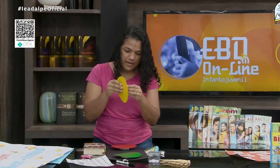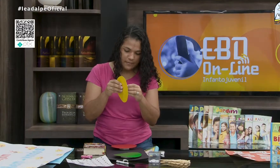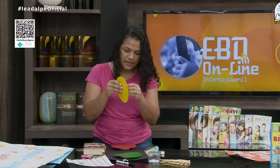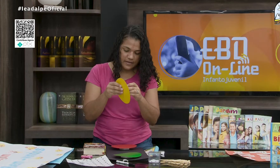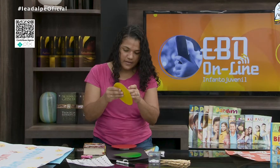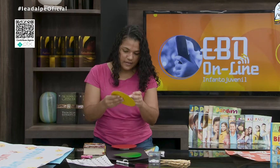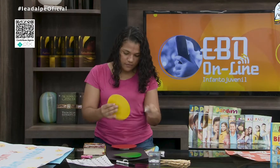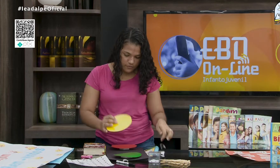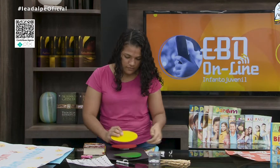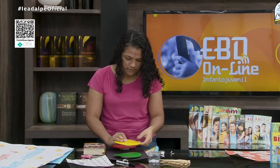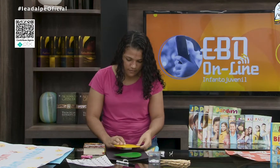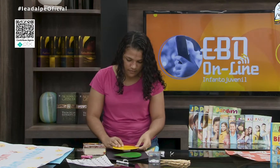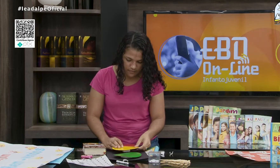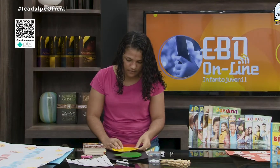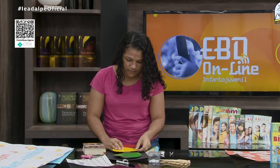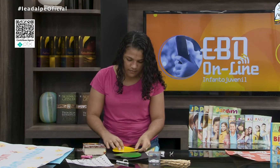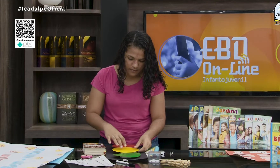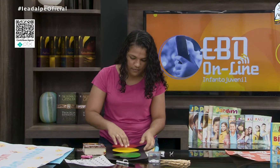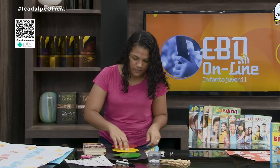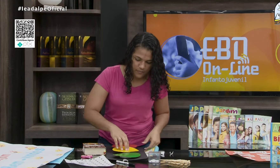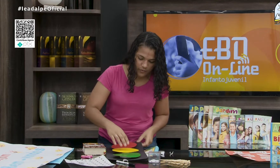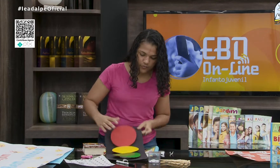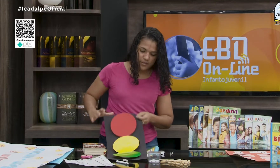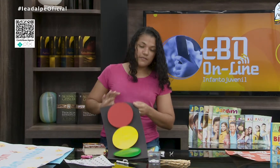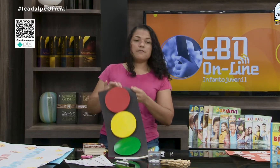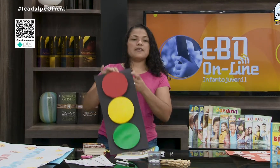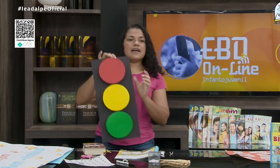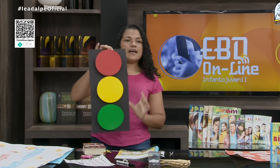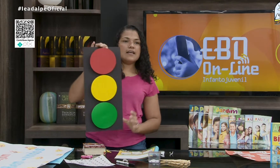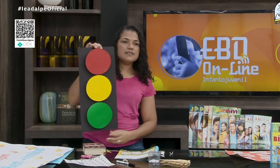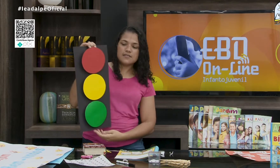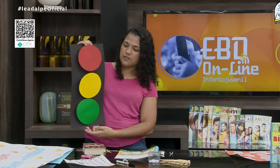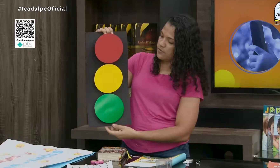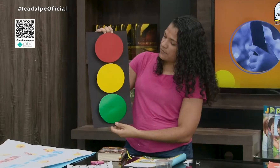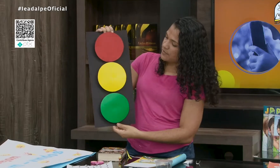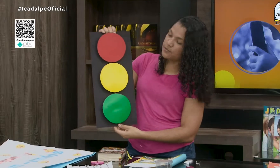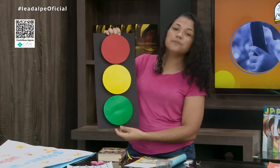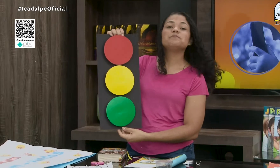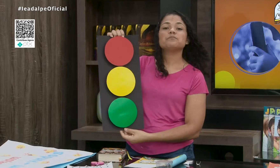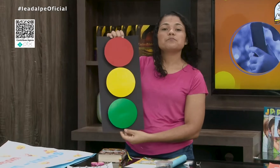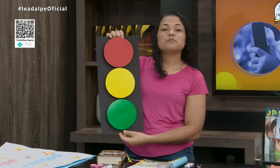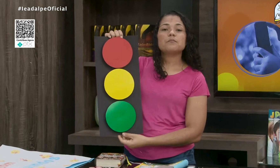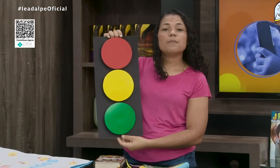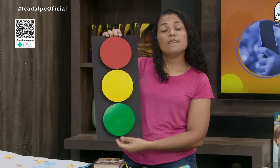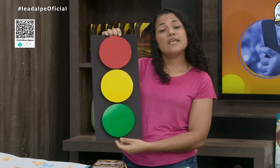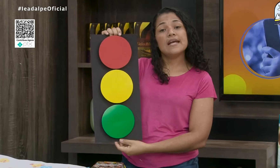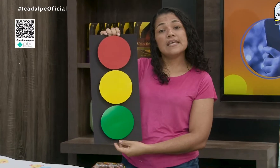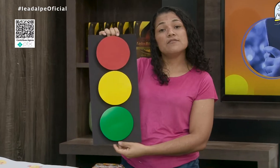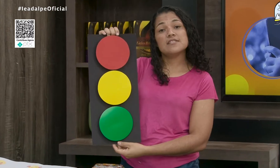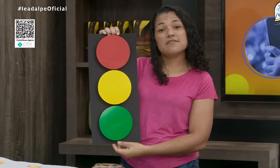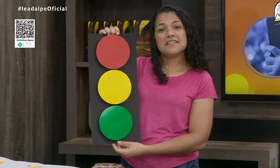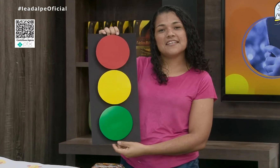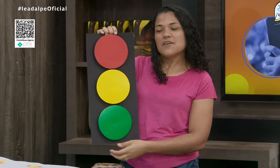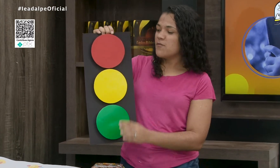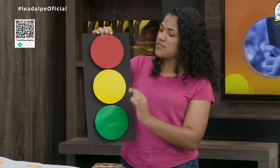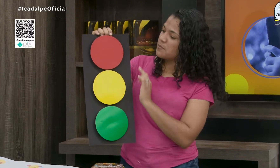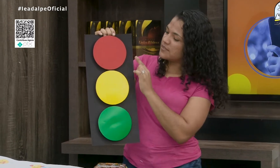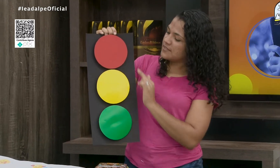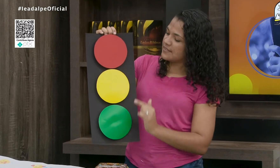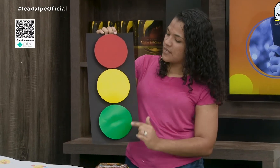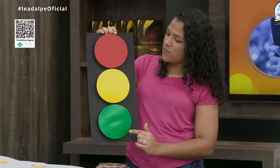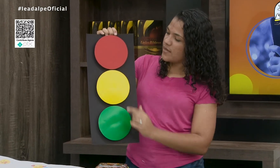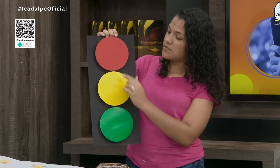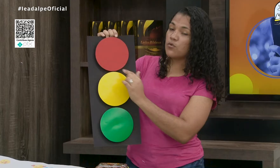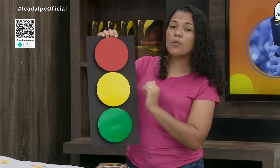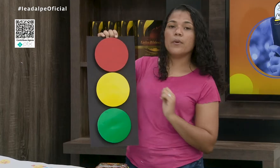o amarelo. Pronto, e vai ficar assim, ó, tá vendo? E aqui você